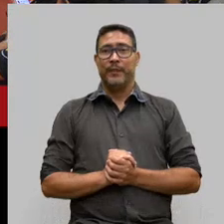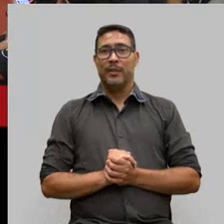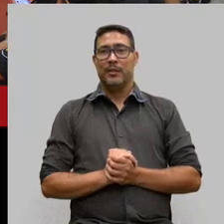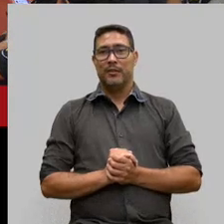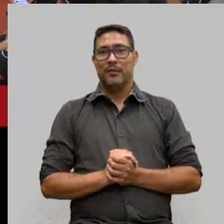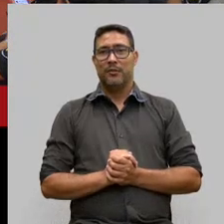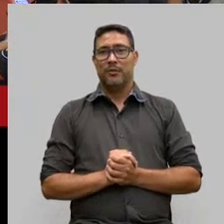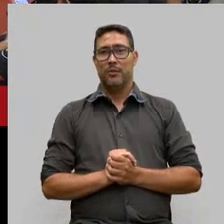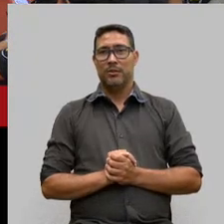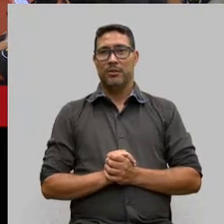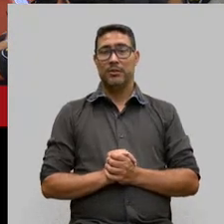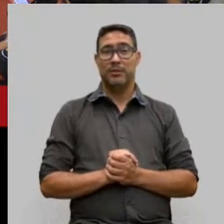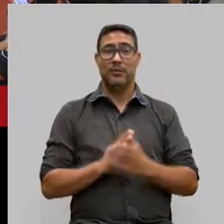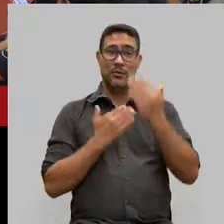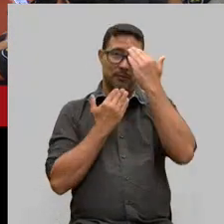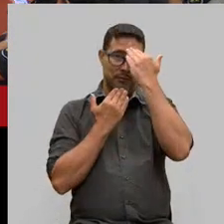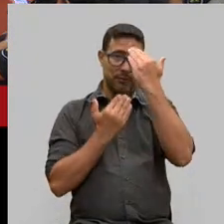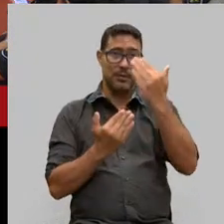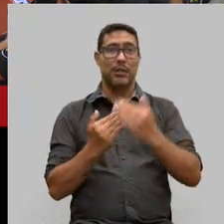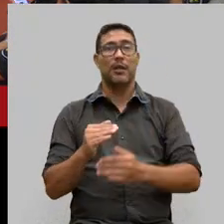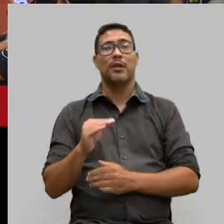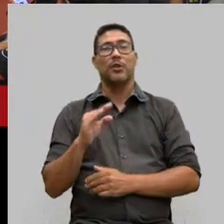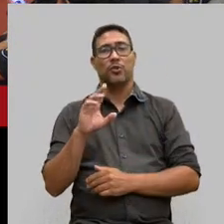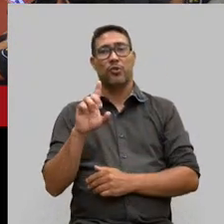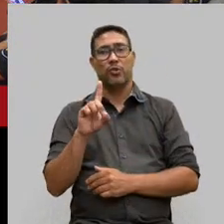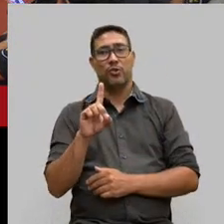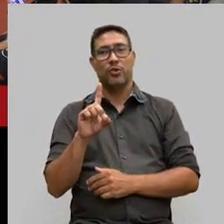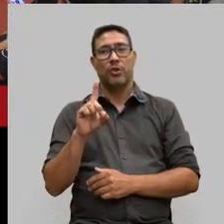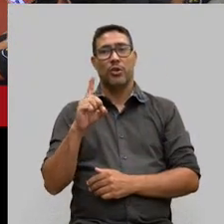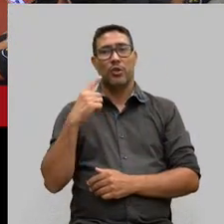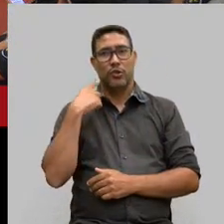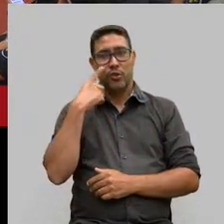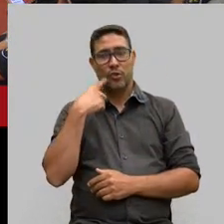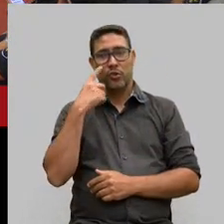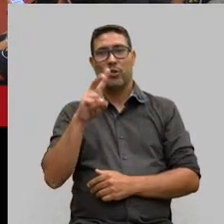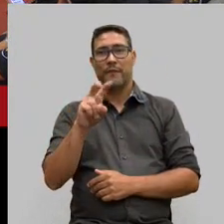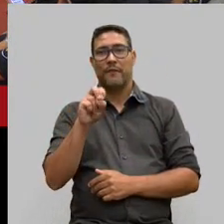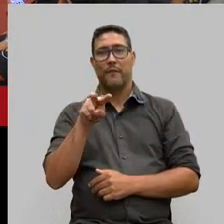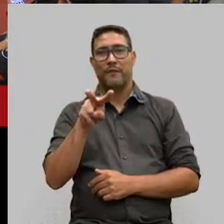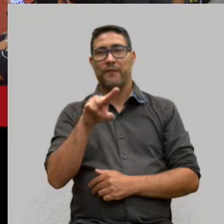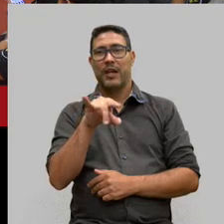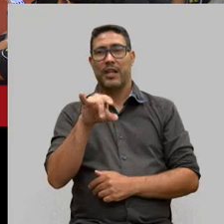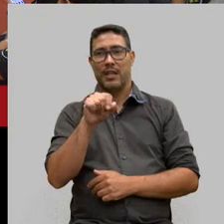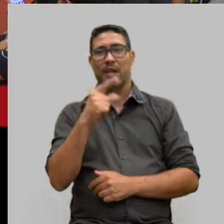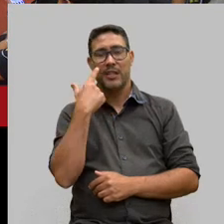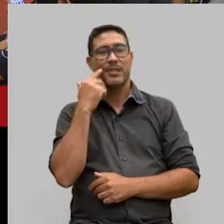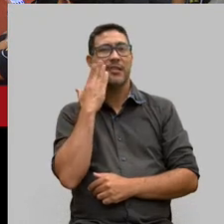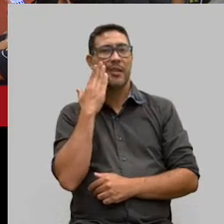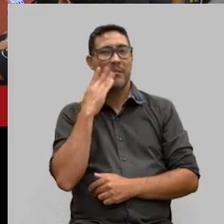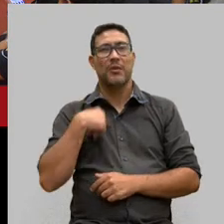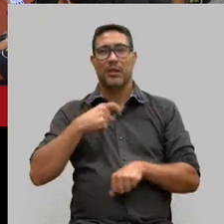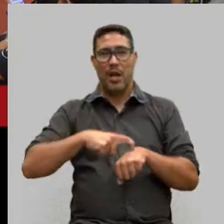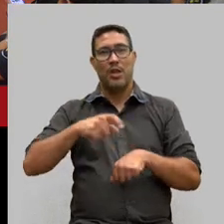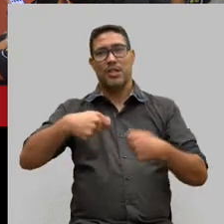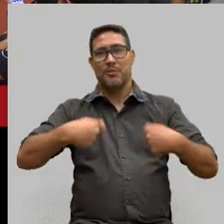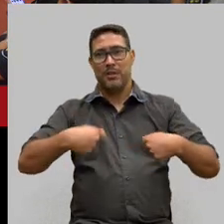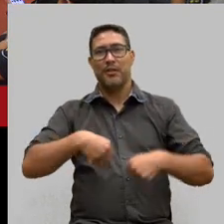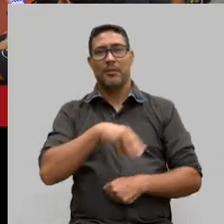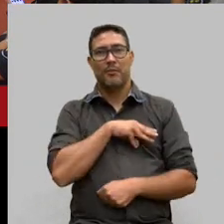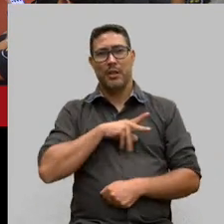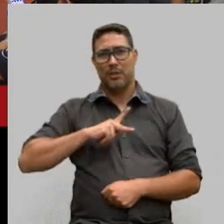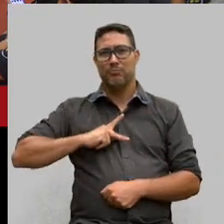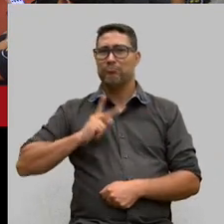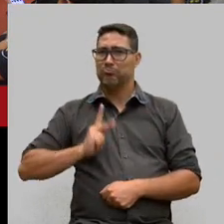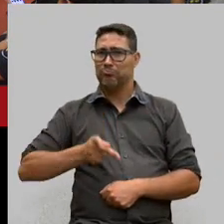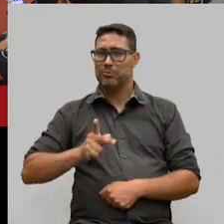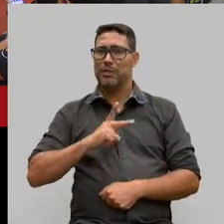obrigada obg quis minú nív Muito obrigado